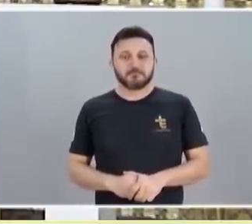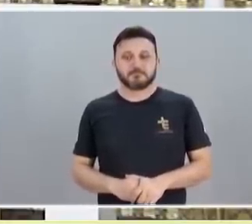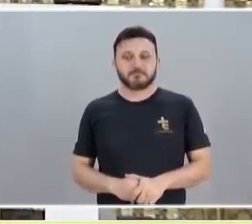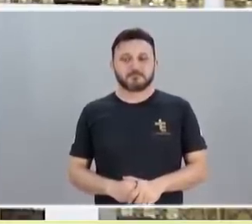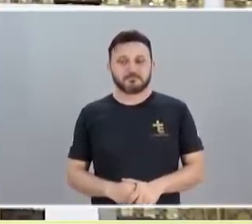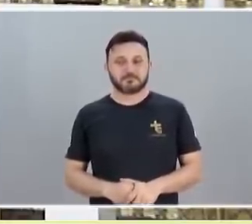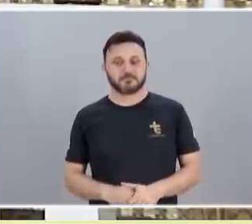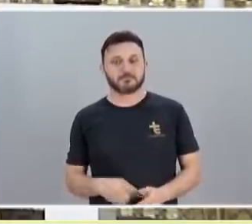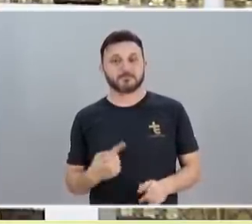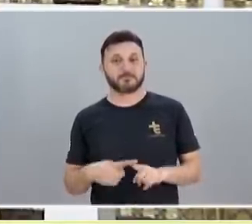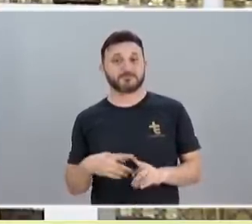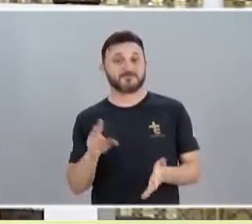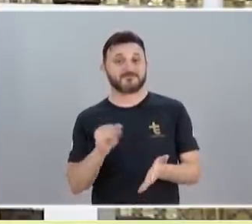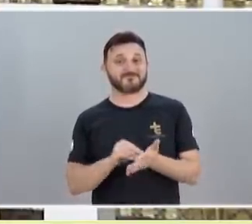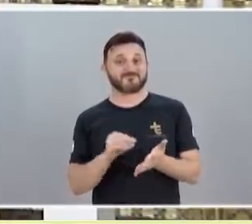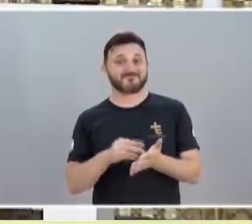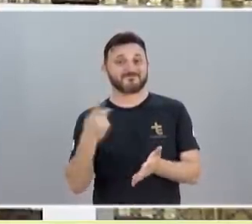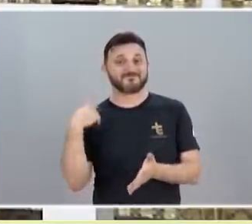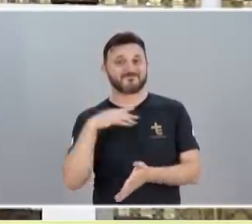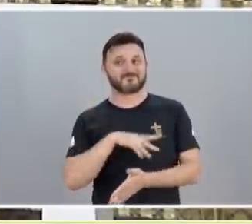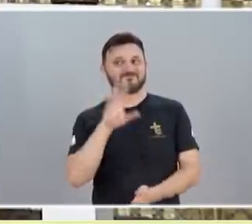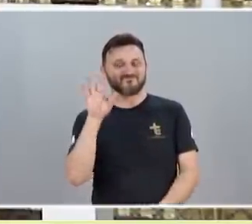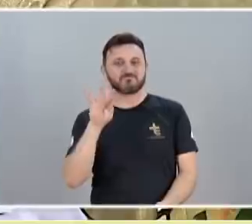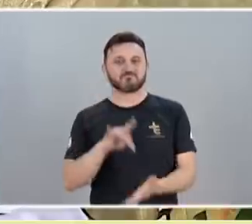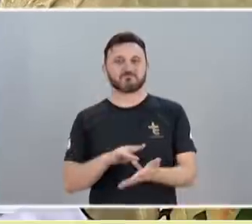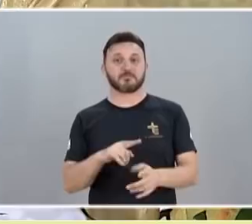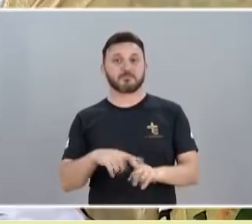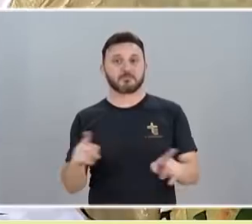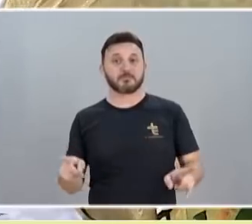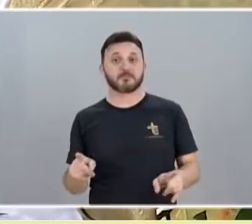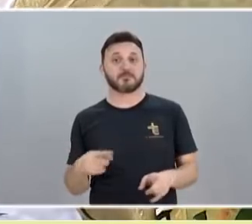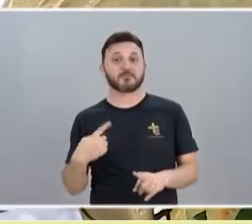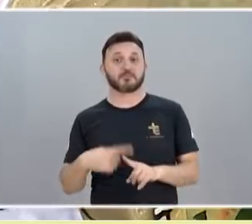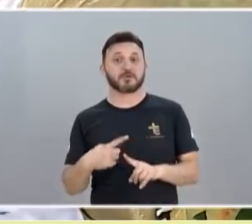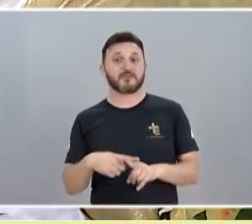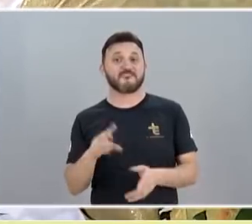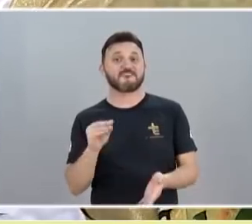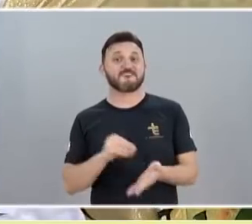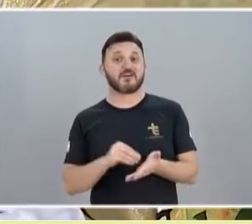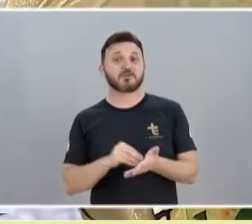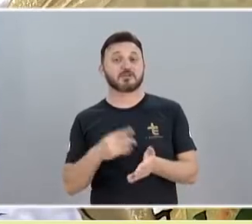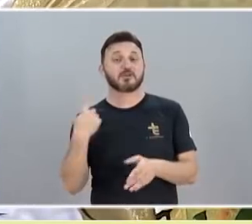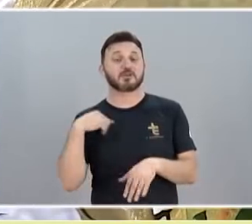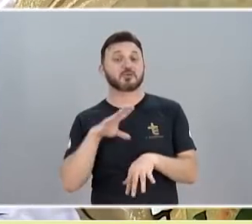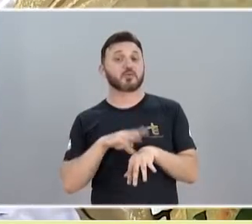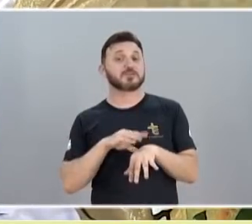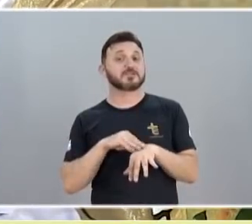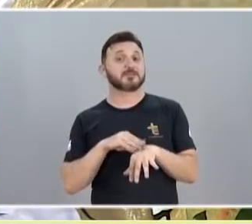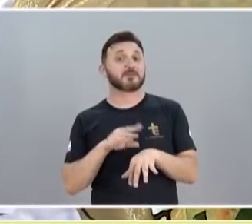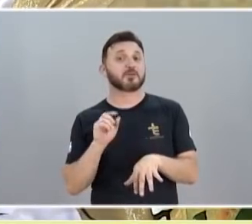Por falta de autenticidade, sim, mas por falta de não termos conhecimento de causa.